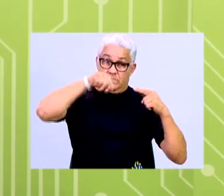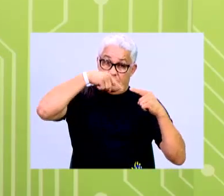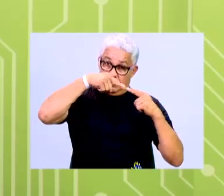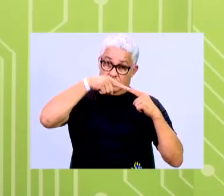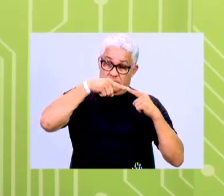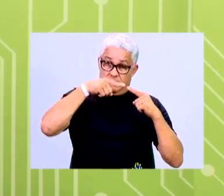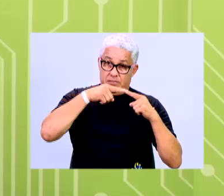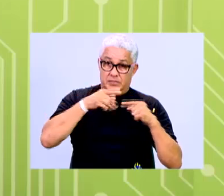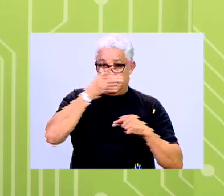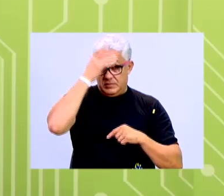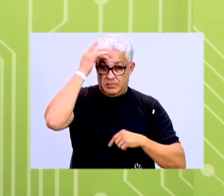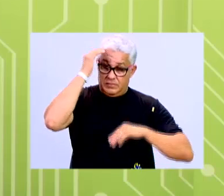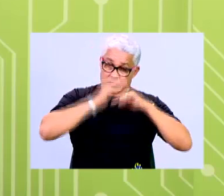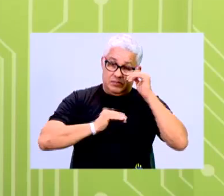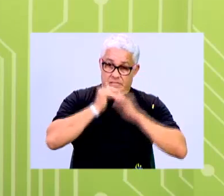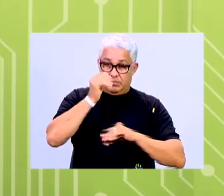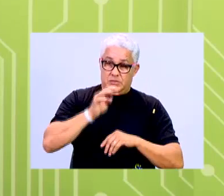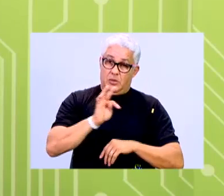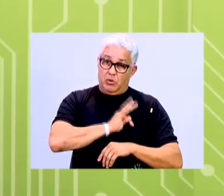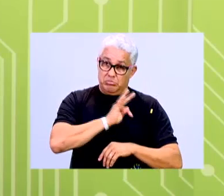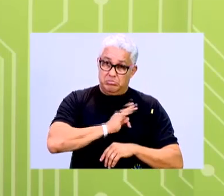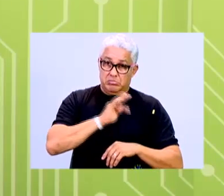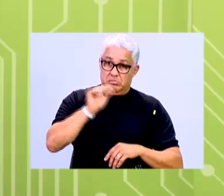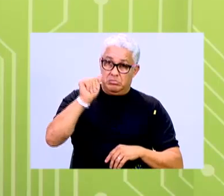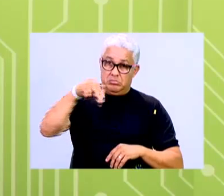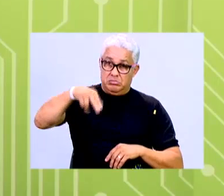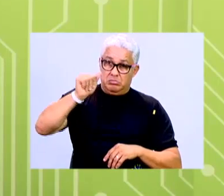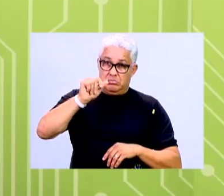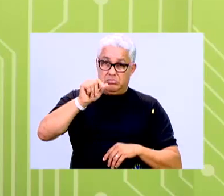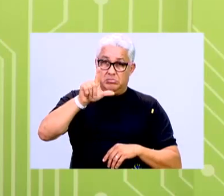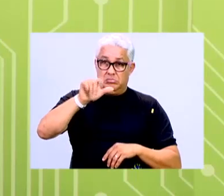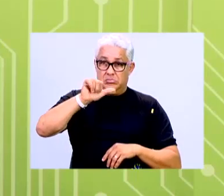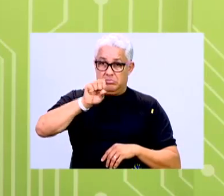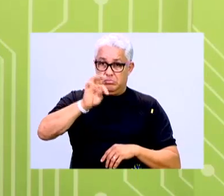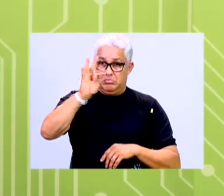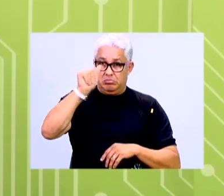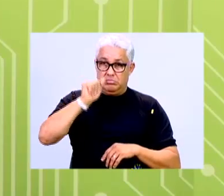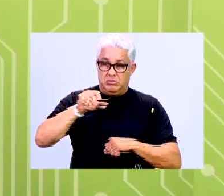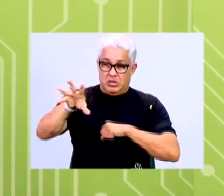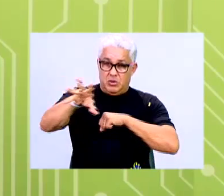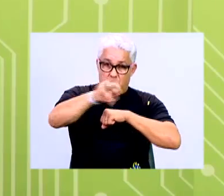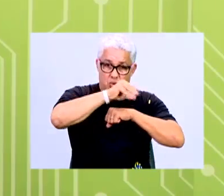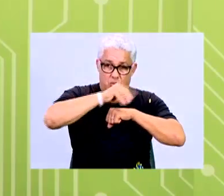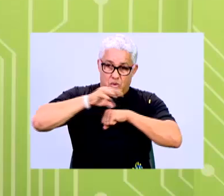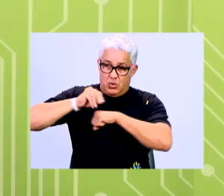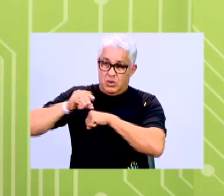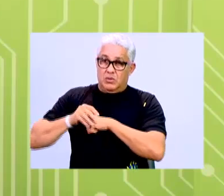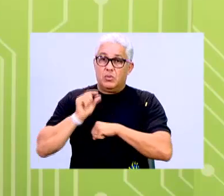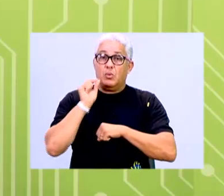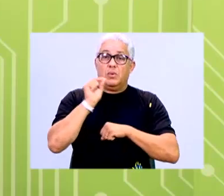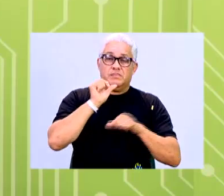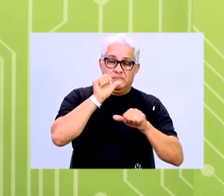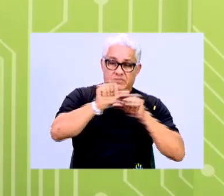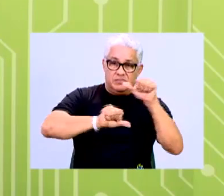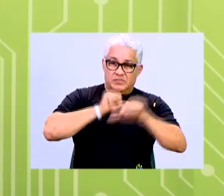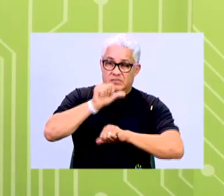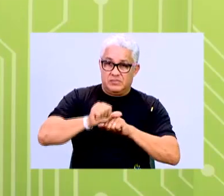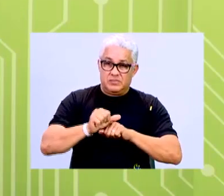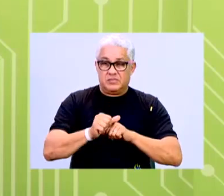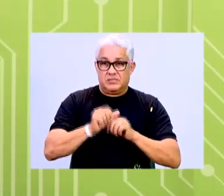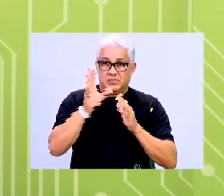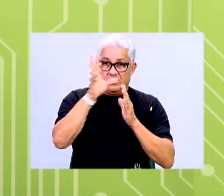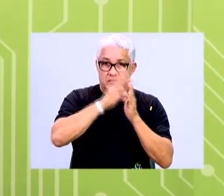objetivo do analista, do técnico, em levantar requisitos é transformar de uma